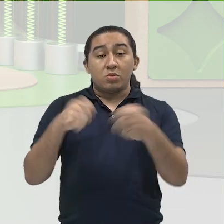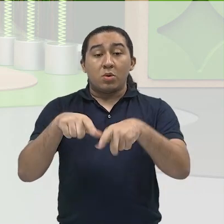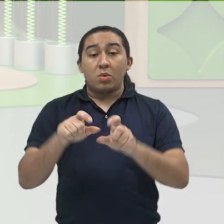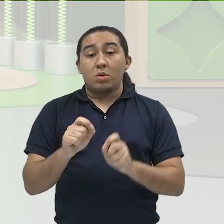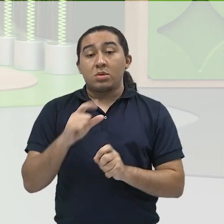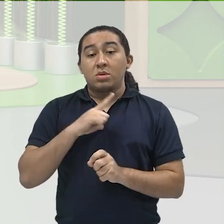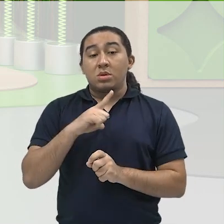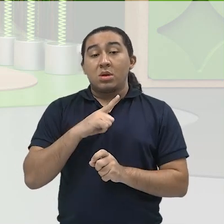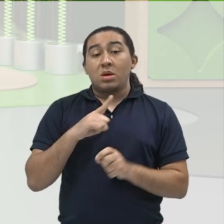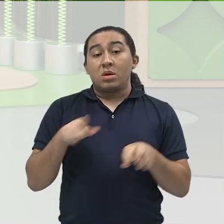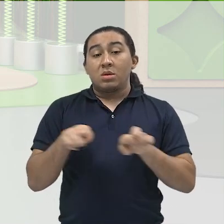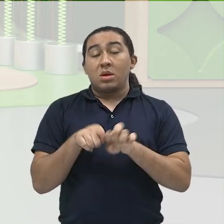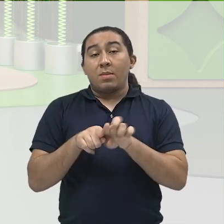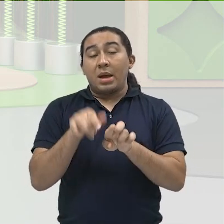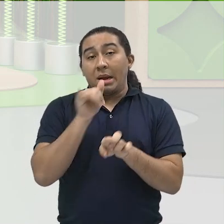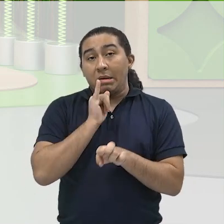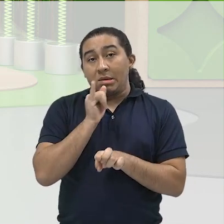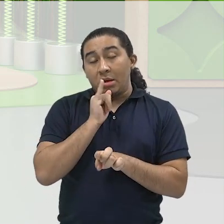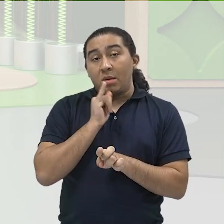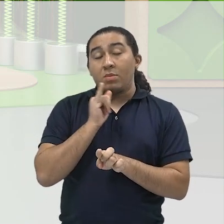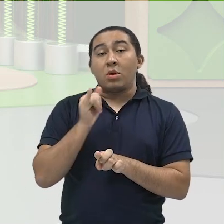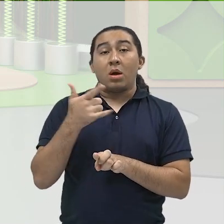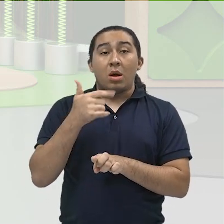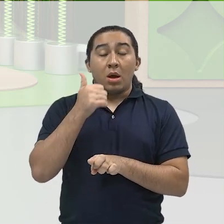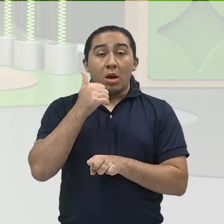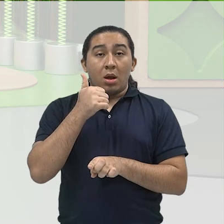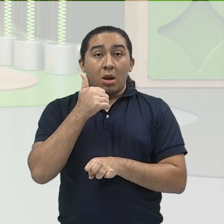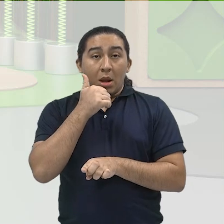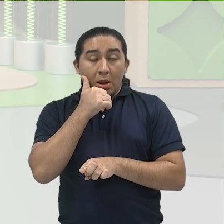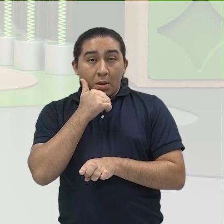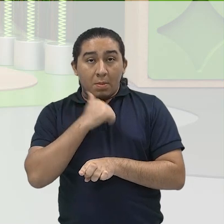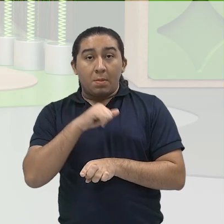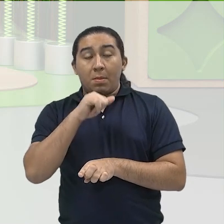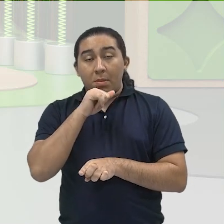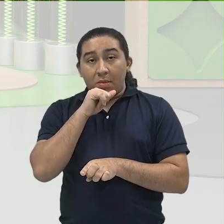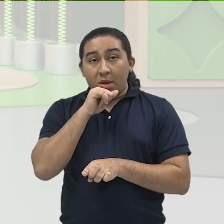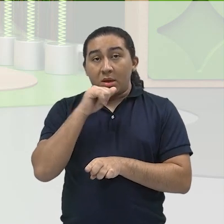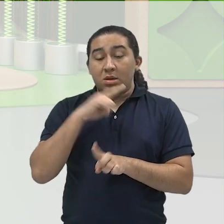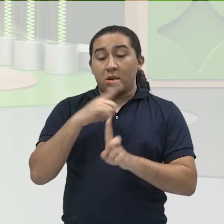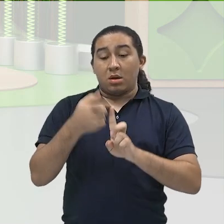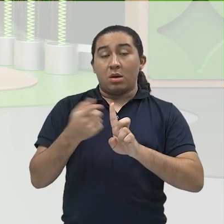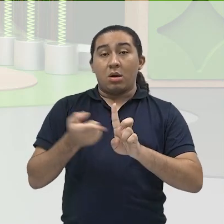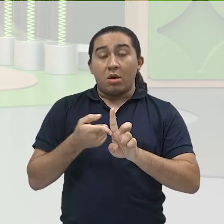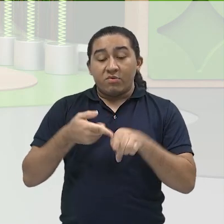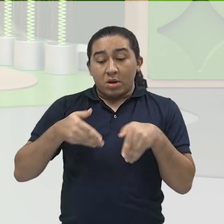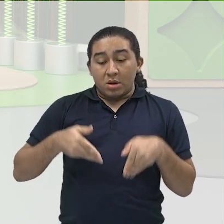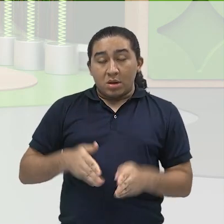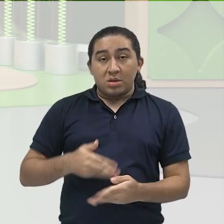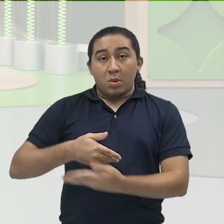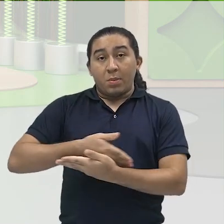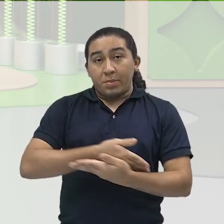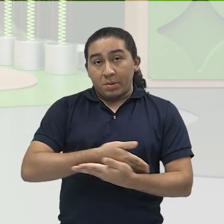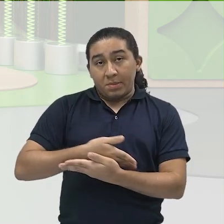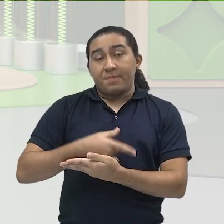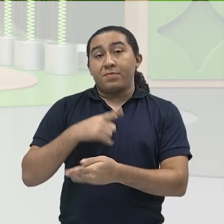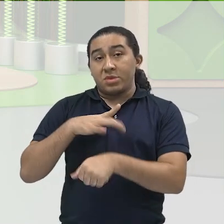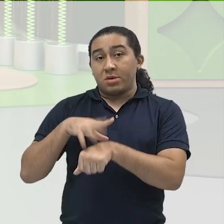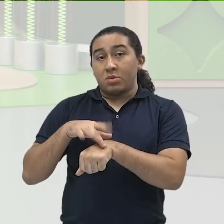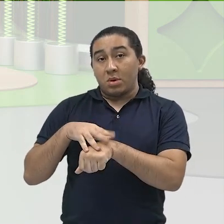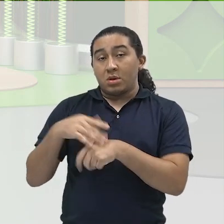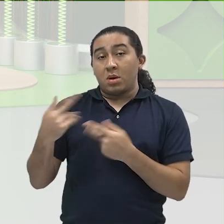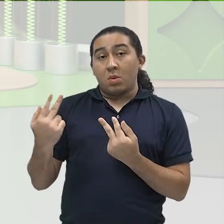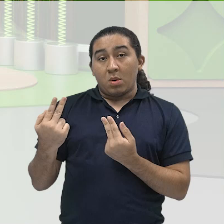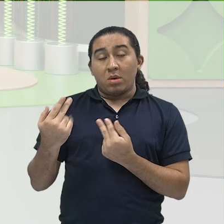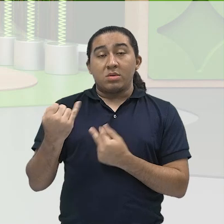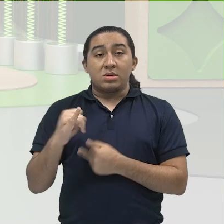de transmissão vertical, ou seja, da mãe para o feto, para o bebê, certo? Pode ser durante o nascimento, né? Se essa